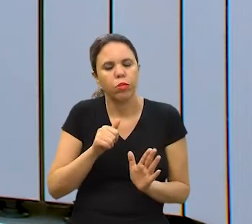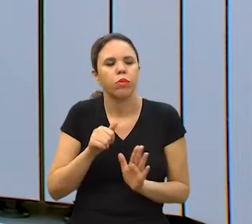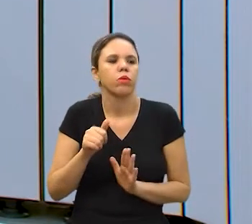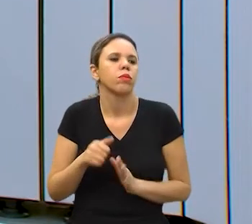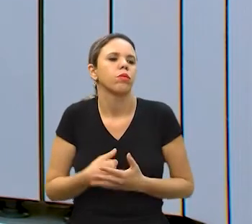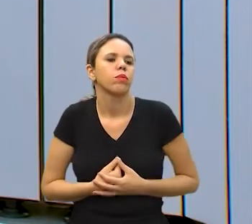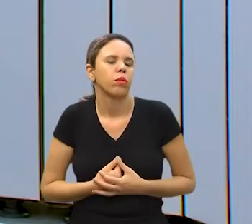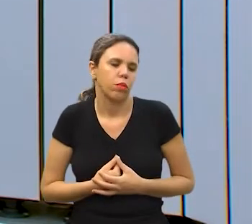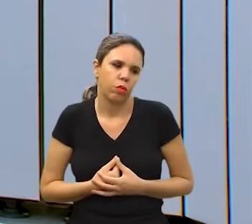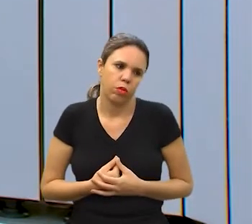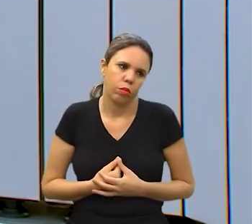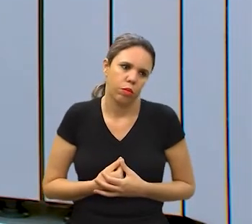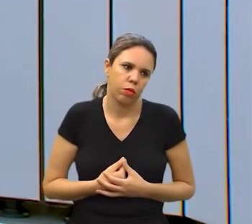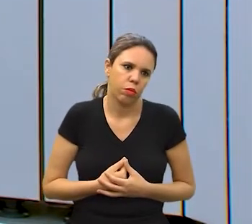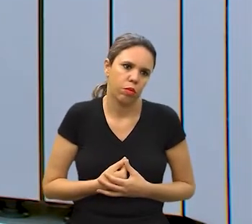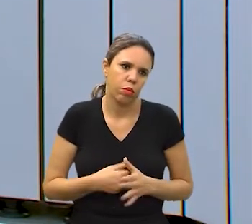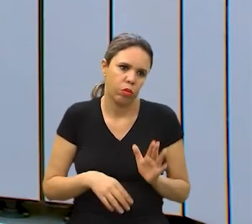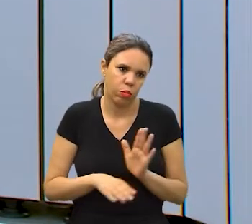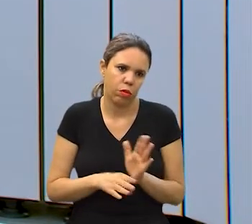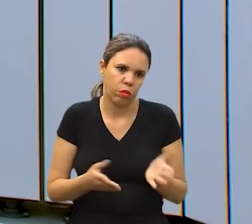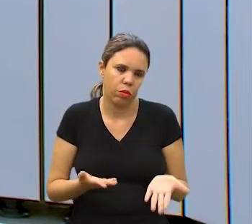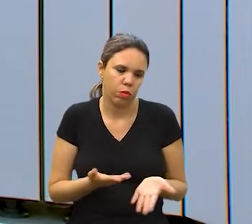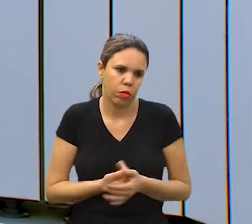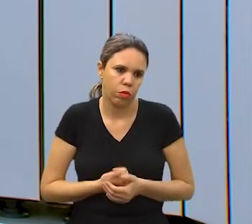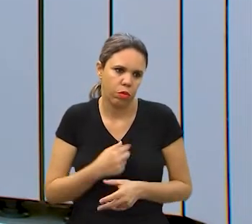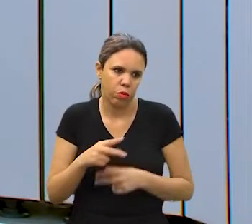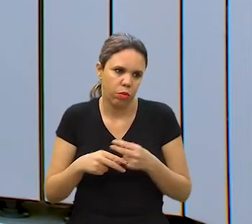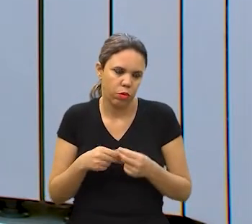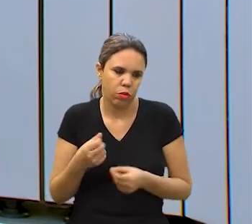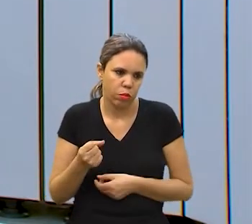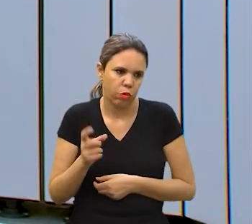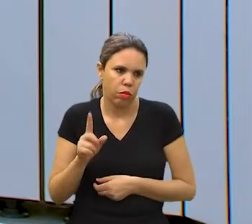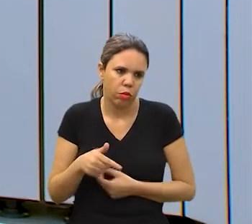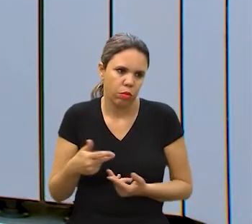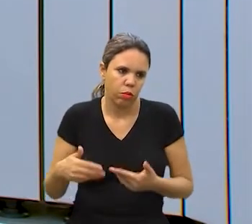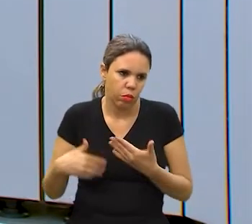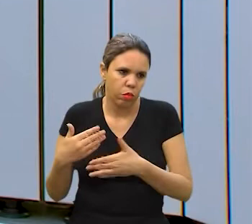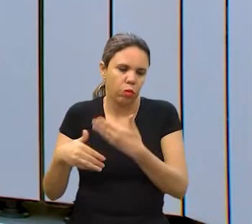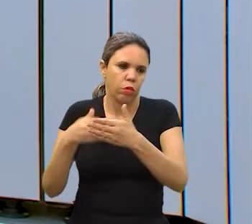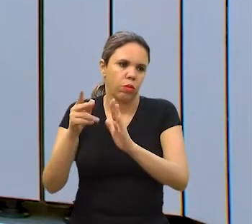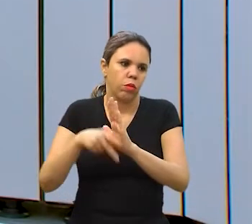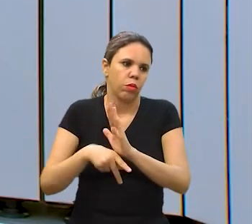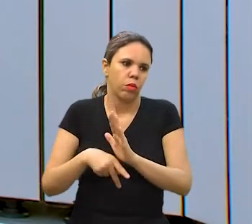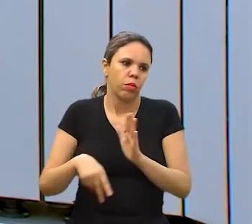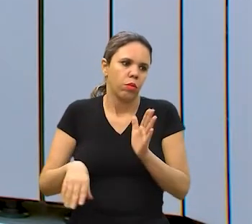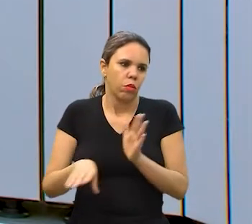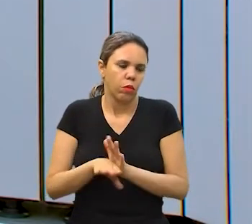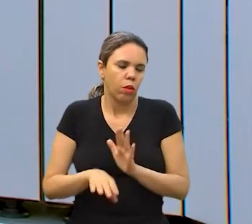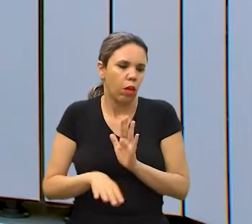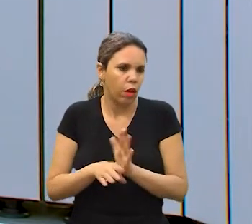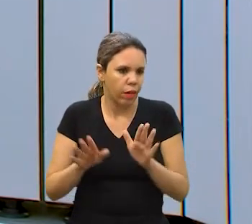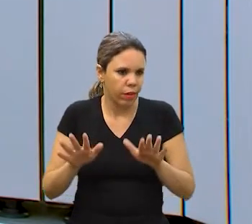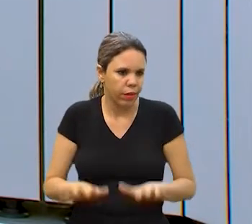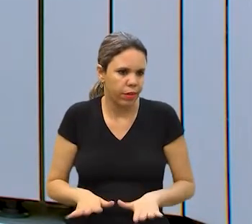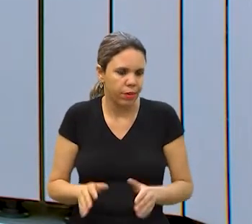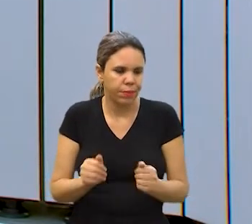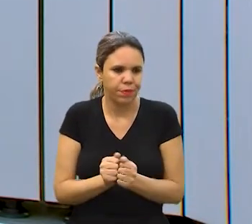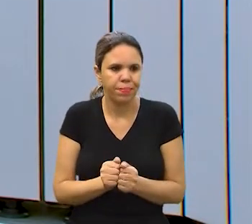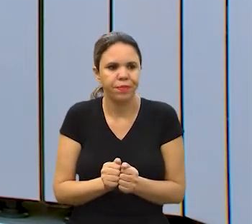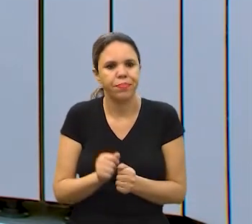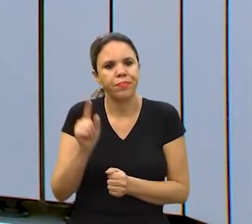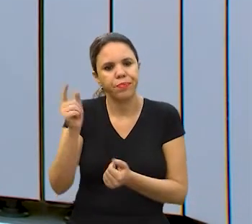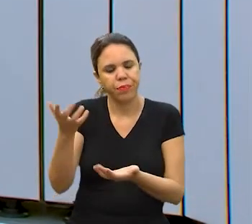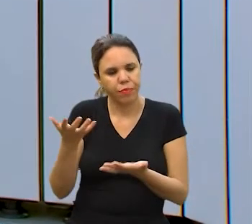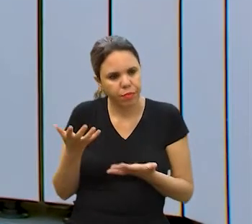o protetor, mas ele também tem que ser a pessoa que ajude. Então, o Laço Branco é uma coisa que vem, um projeto que vem para ficar aí com